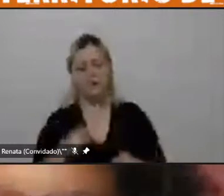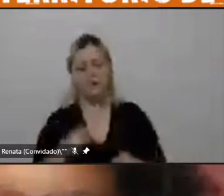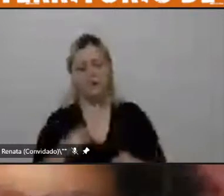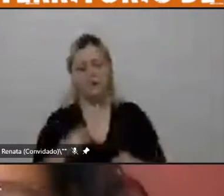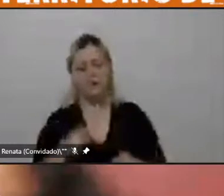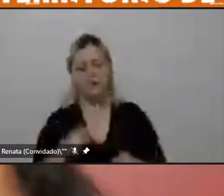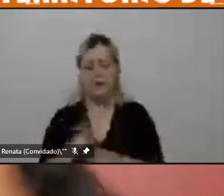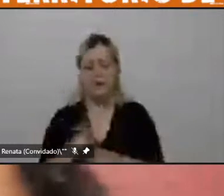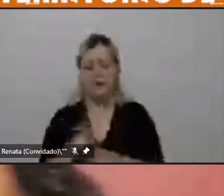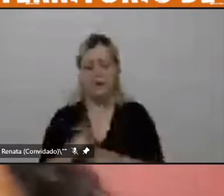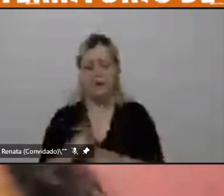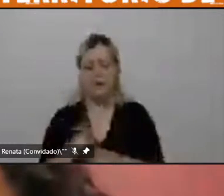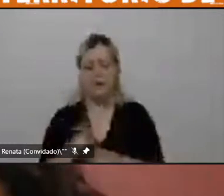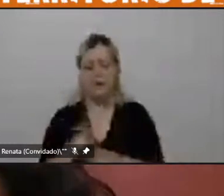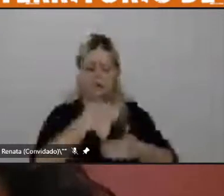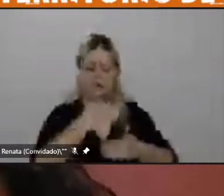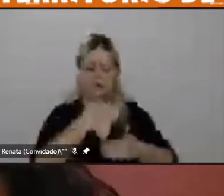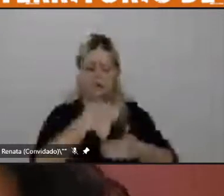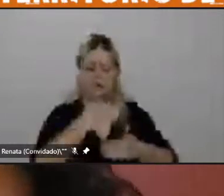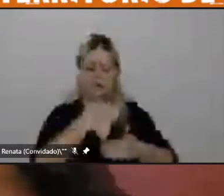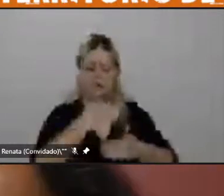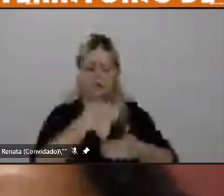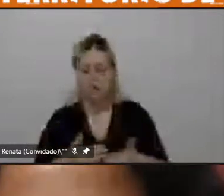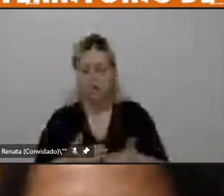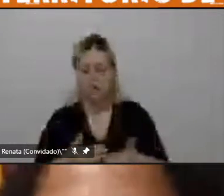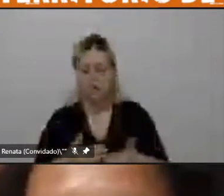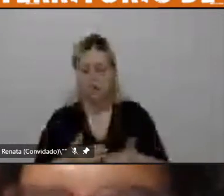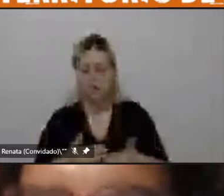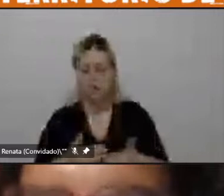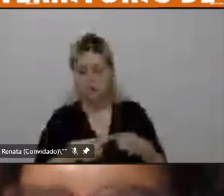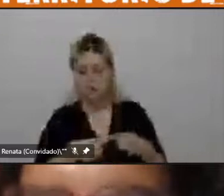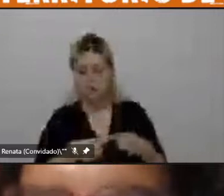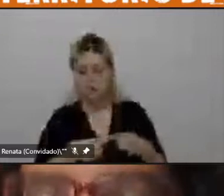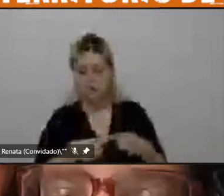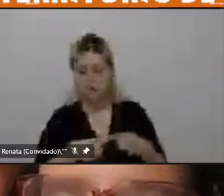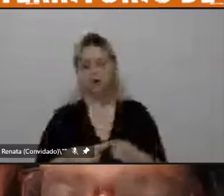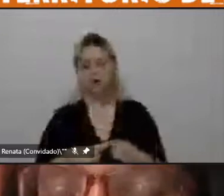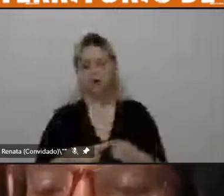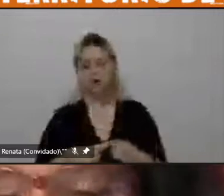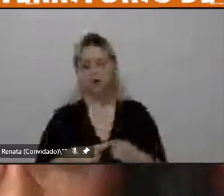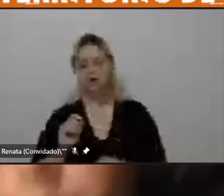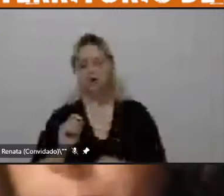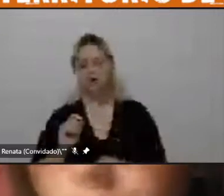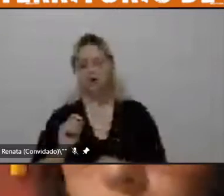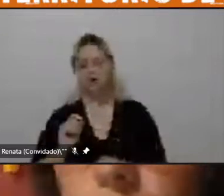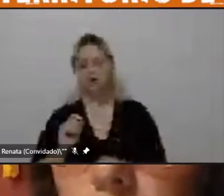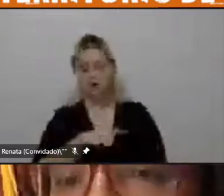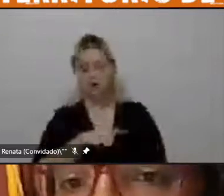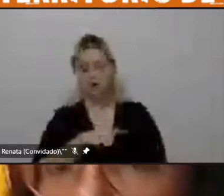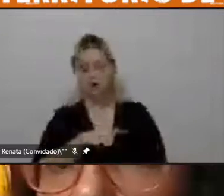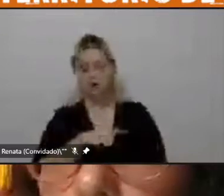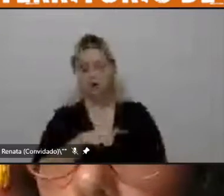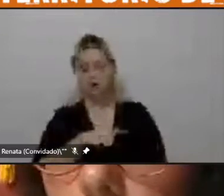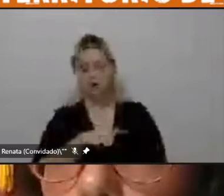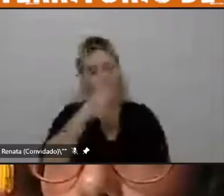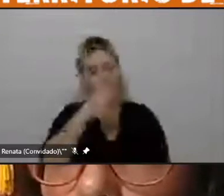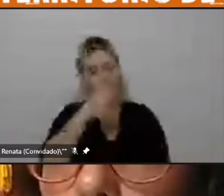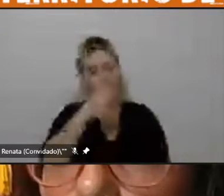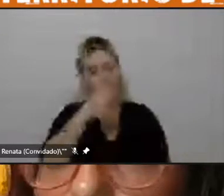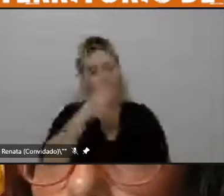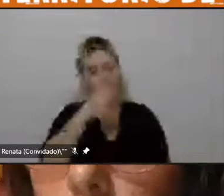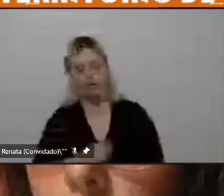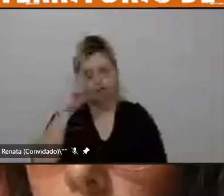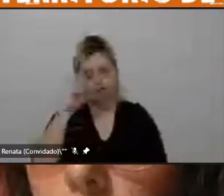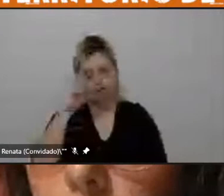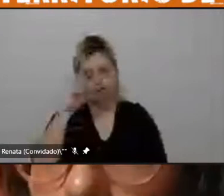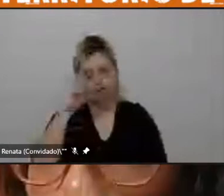processo de urbanização, né, de risco, né, com rompimento dos pertencimentos da vida cotidiana, né,